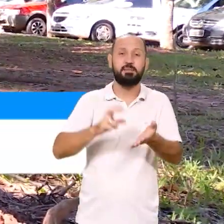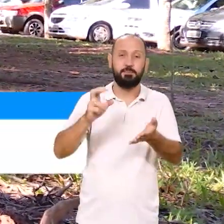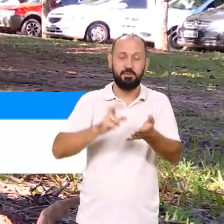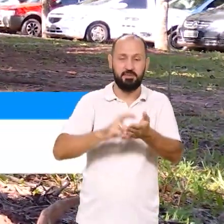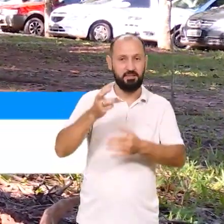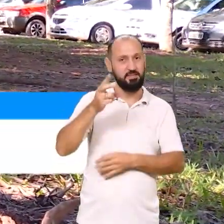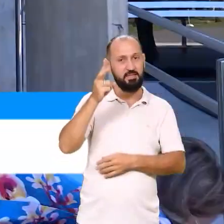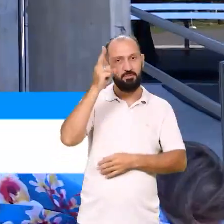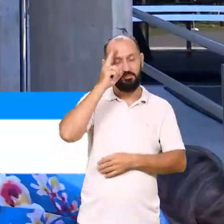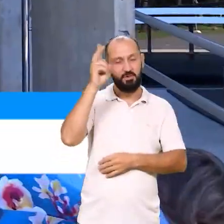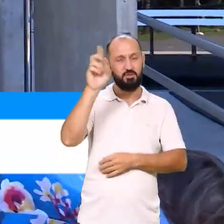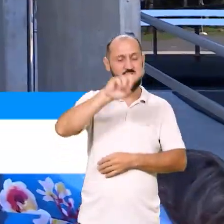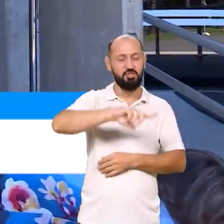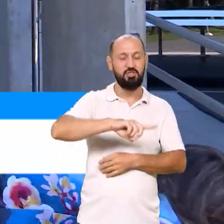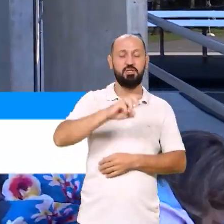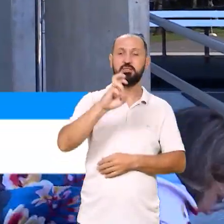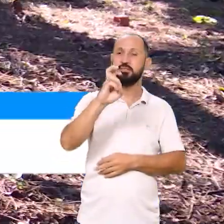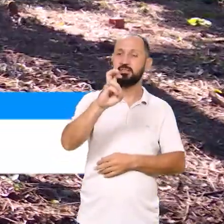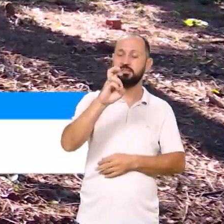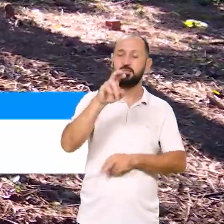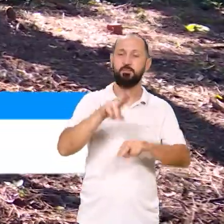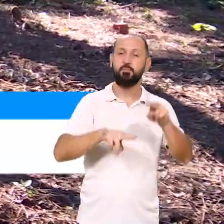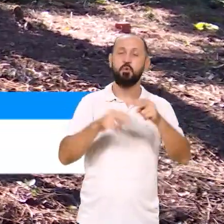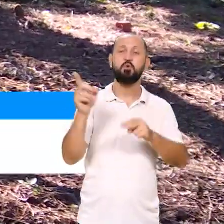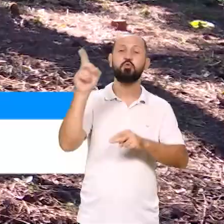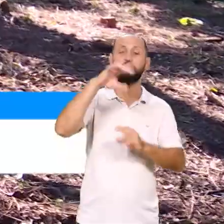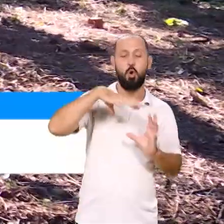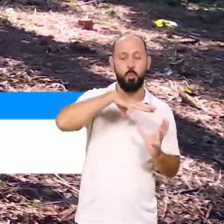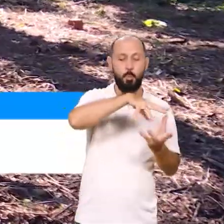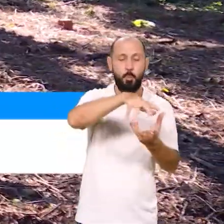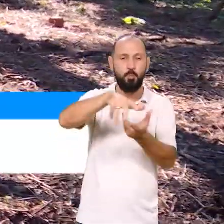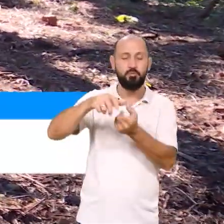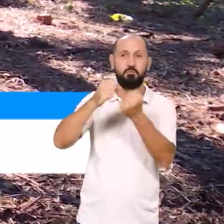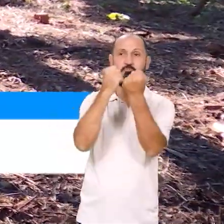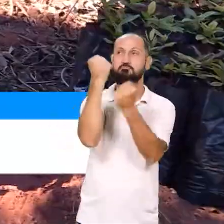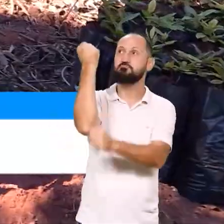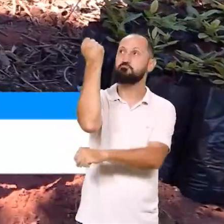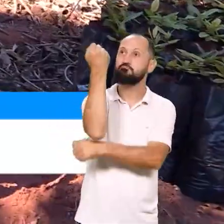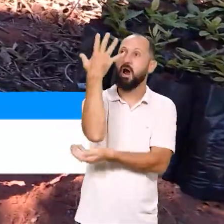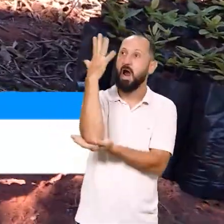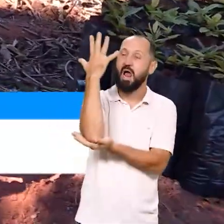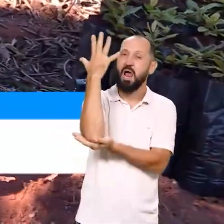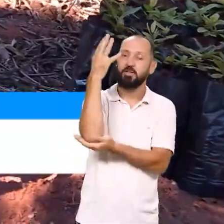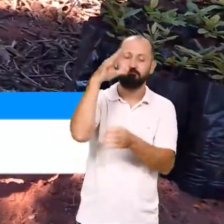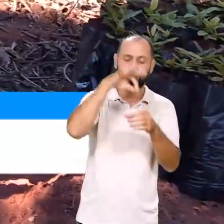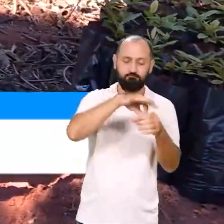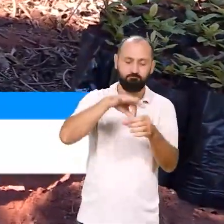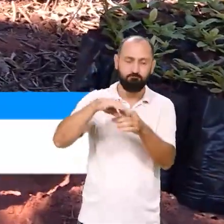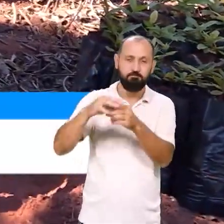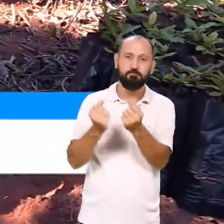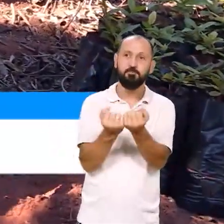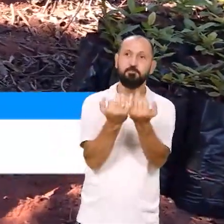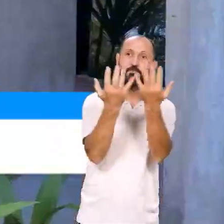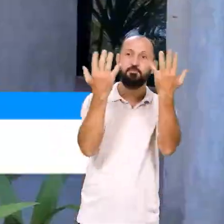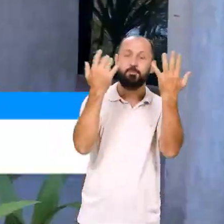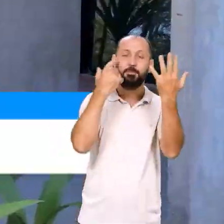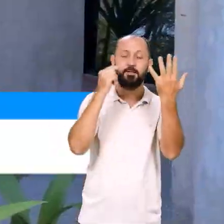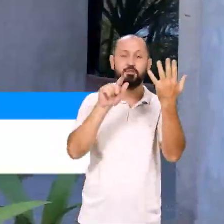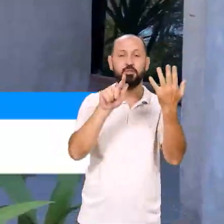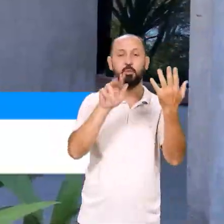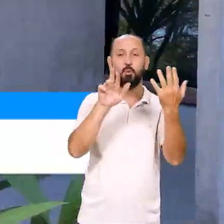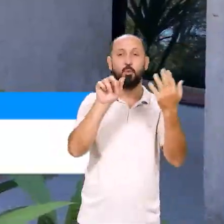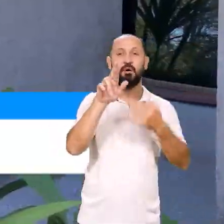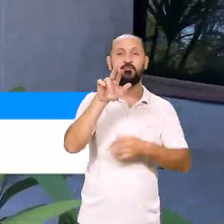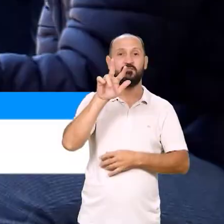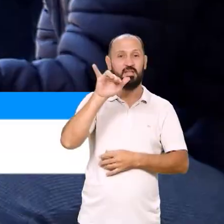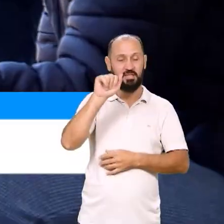desta segunda-feira, 5 de junho, o Dia Mundial do Meio Ambiente, com plantio de mudas de guavira. A